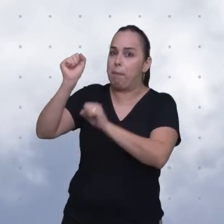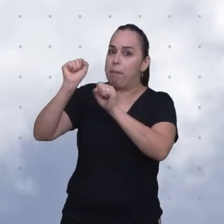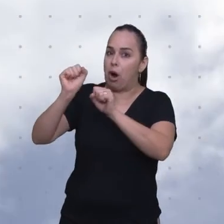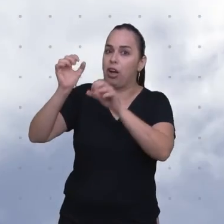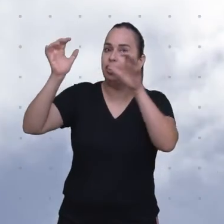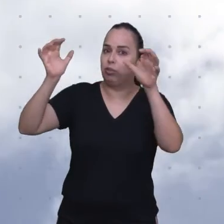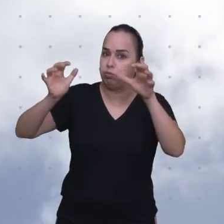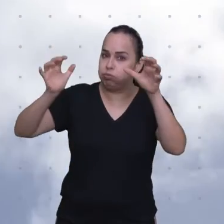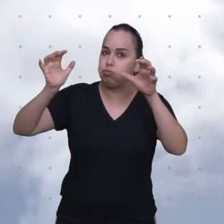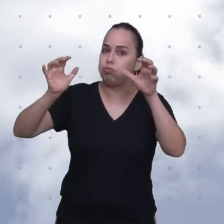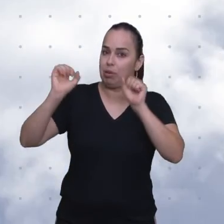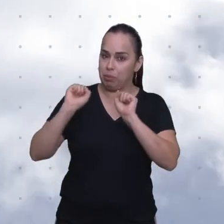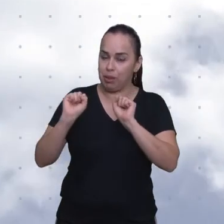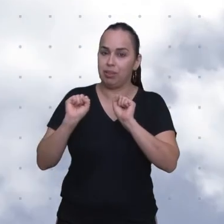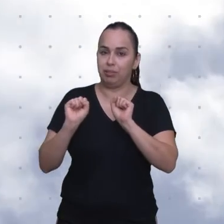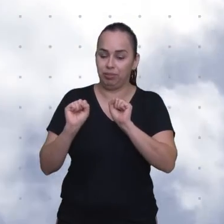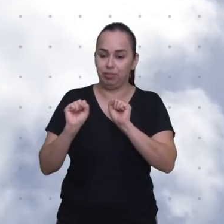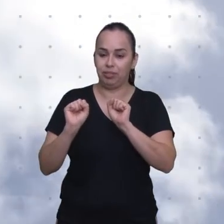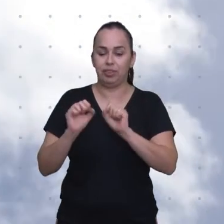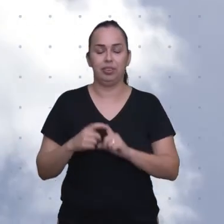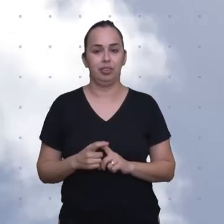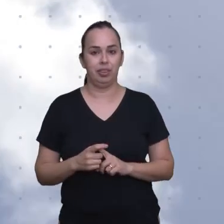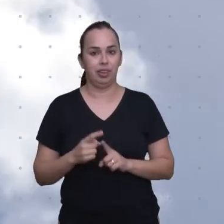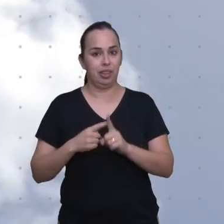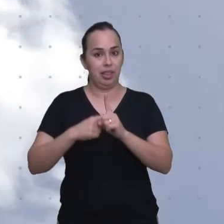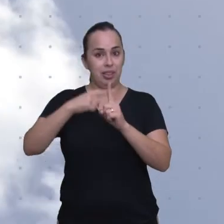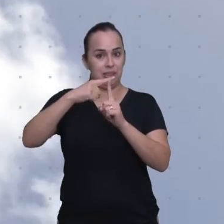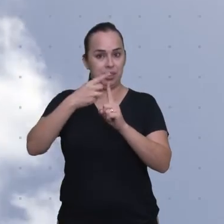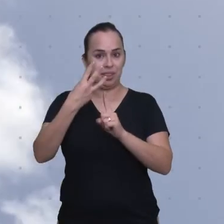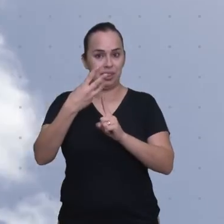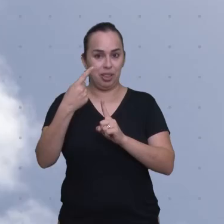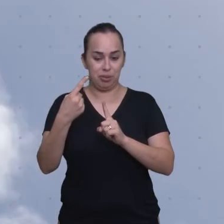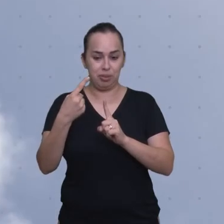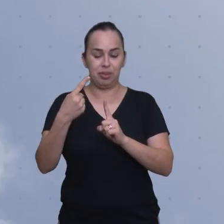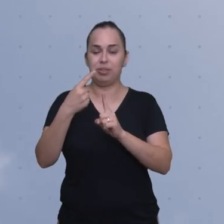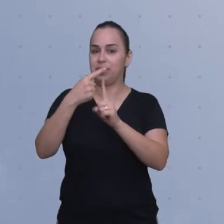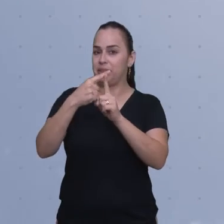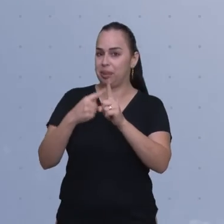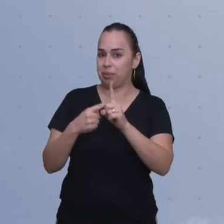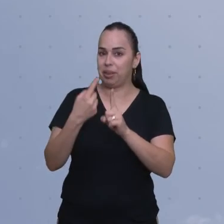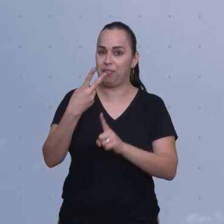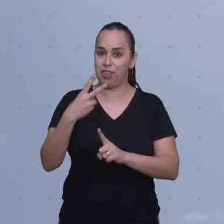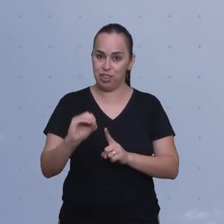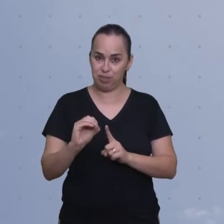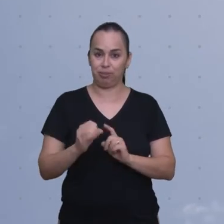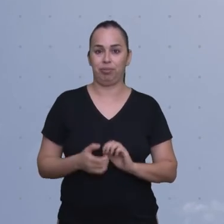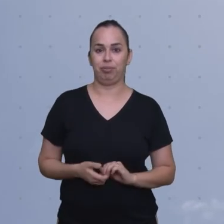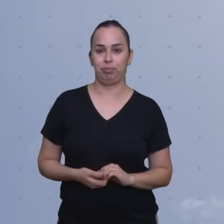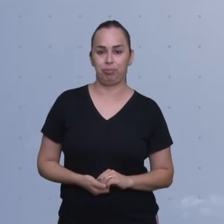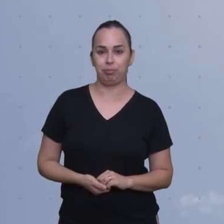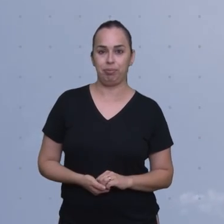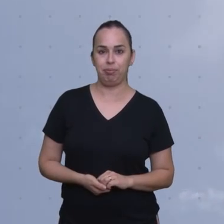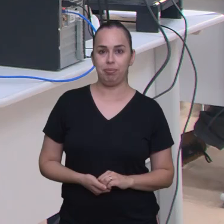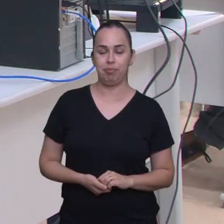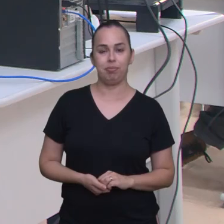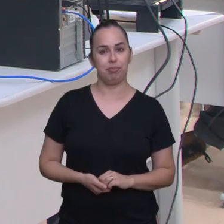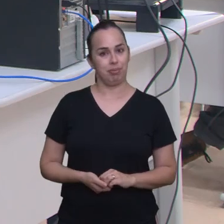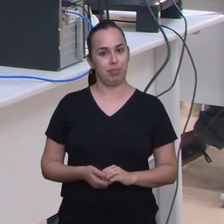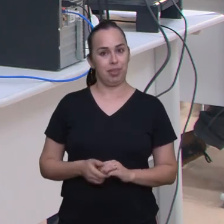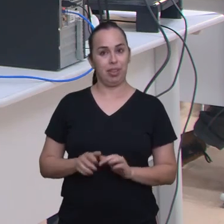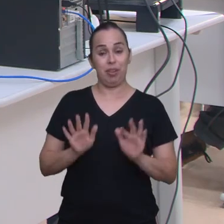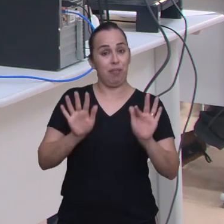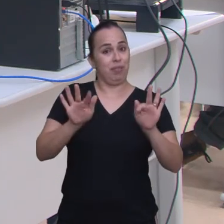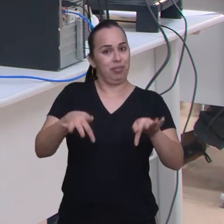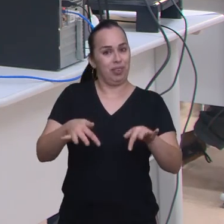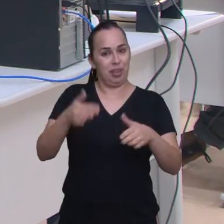chances de chuvas isoladas durante a tarde e a noite. A máxima é de 31 graus, mínima 20. E a